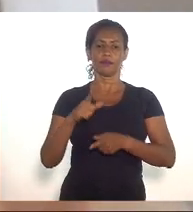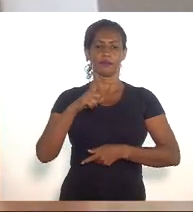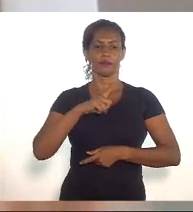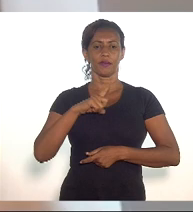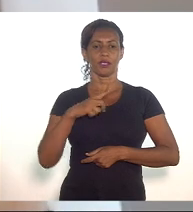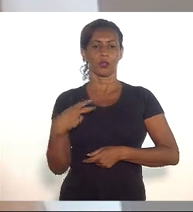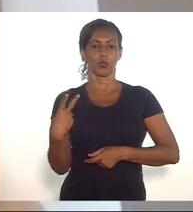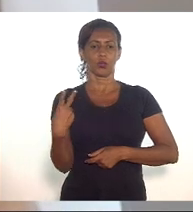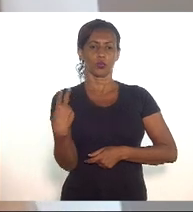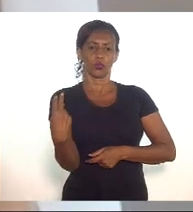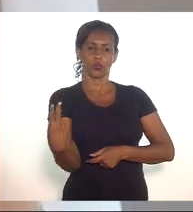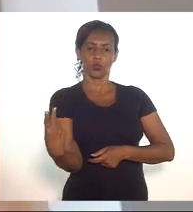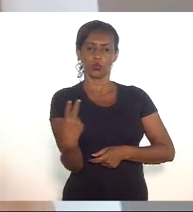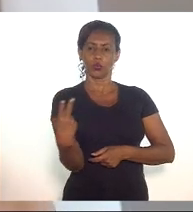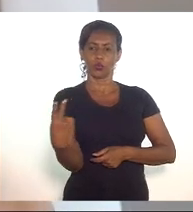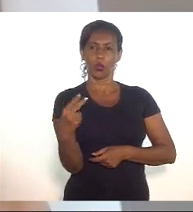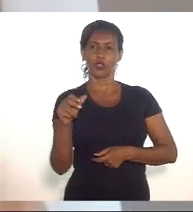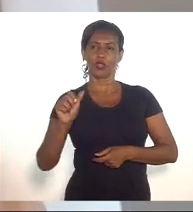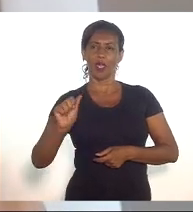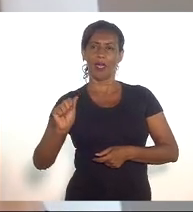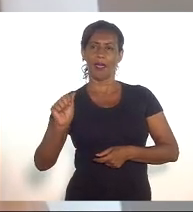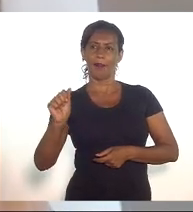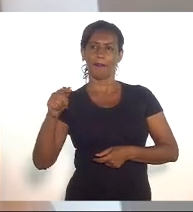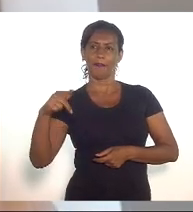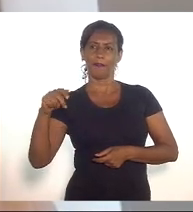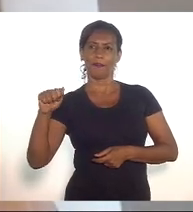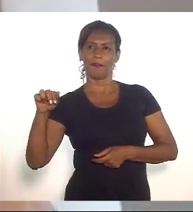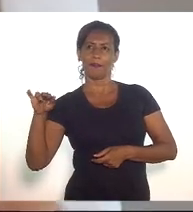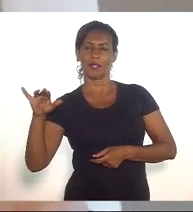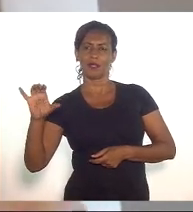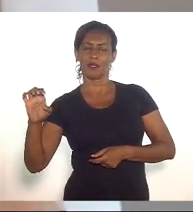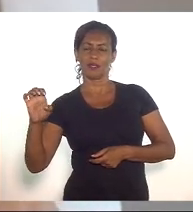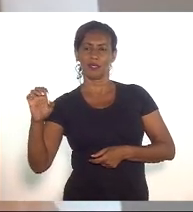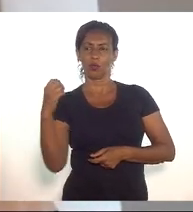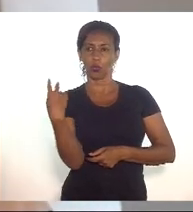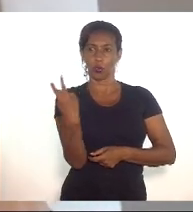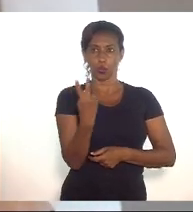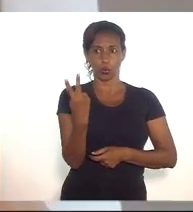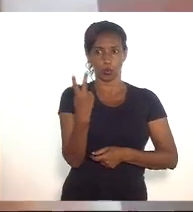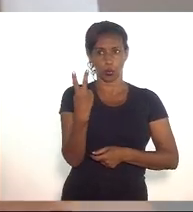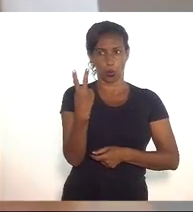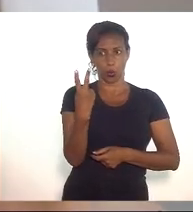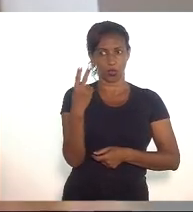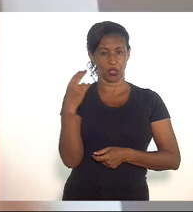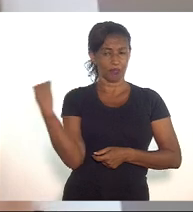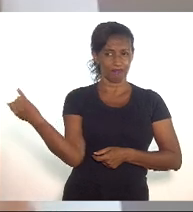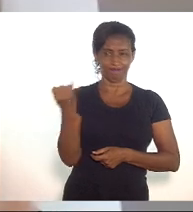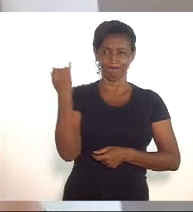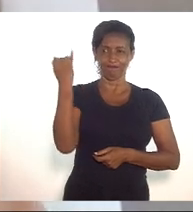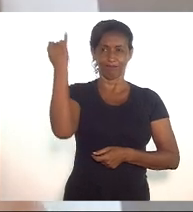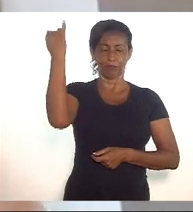teremos 2 apêndices muito importantes, que serão o Plano de Desenvolvimento Econômico do